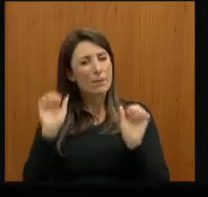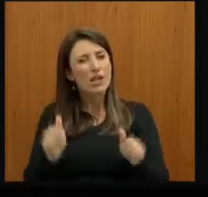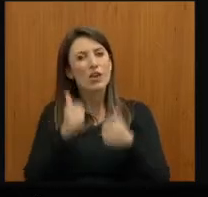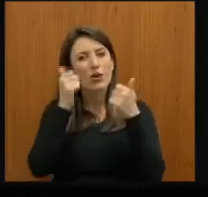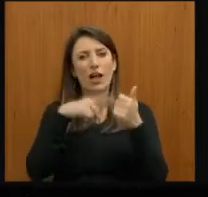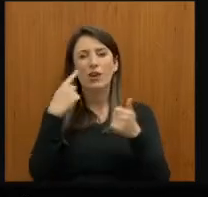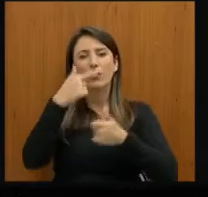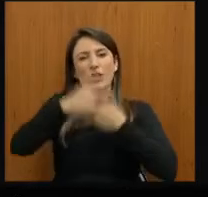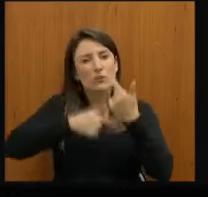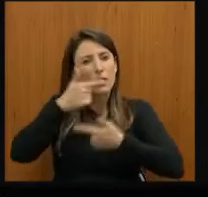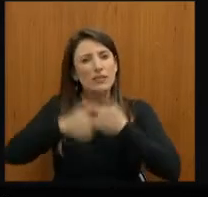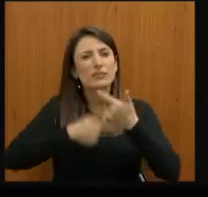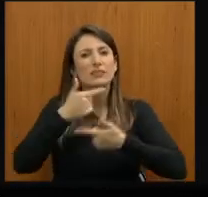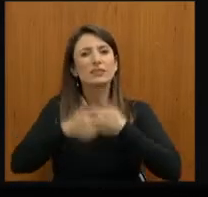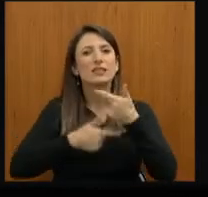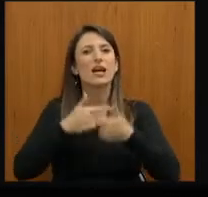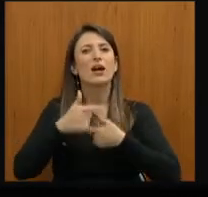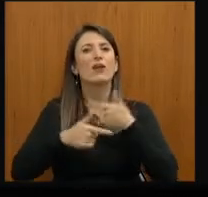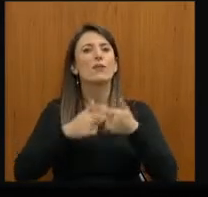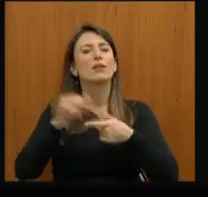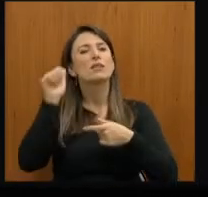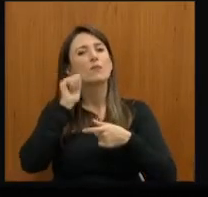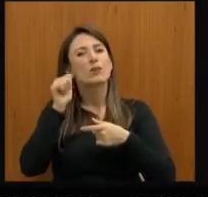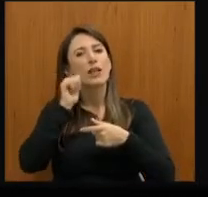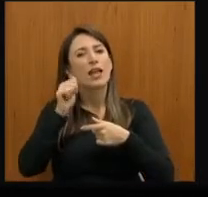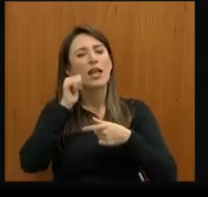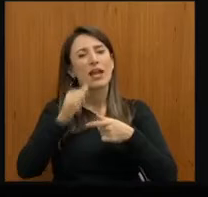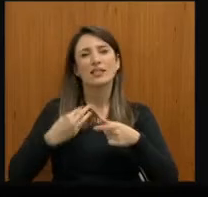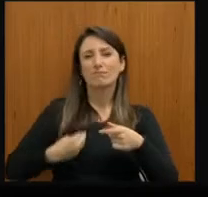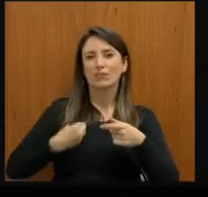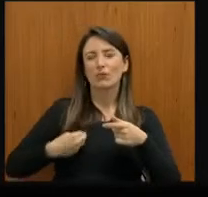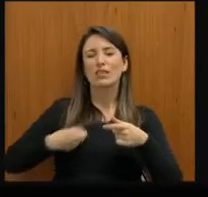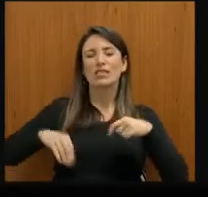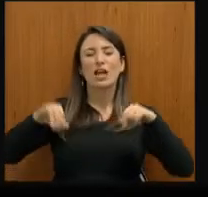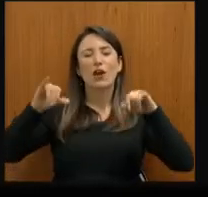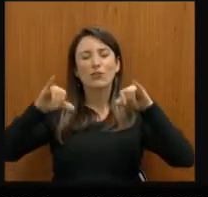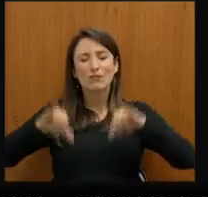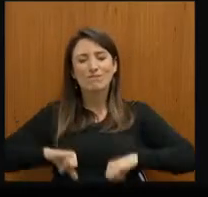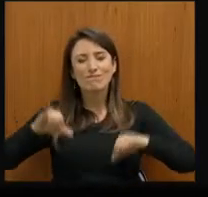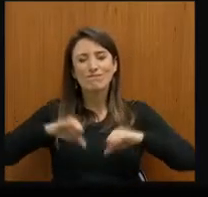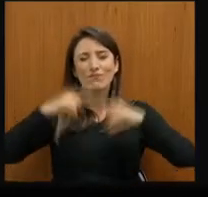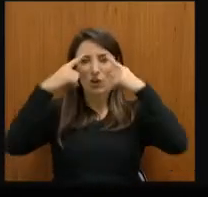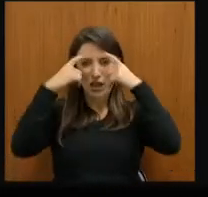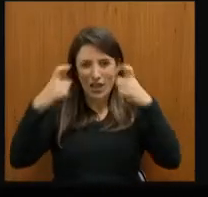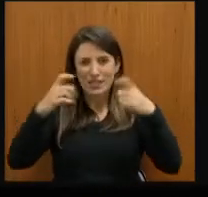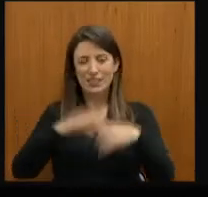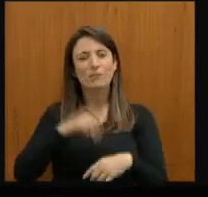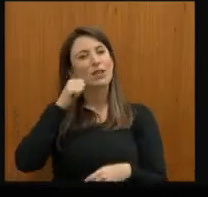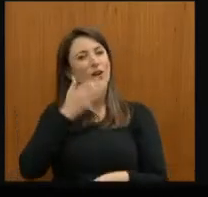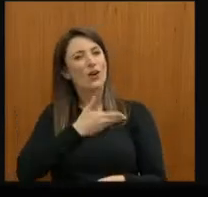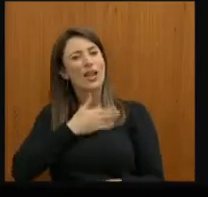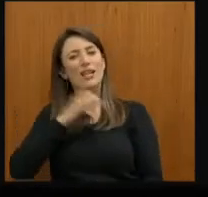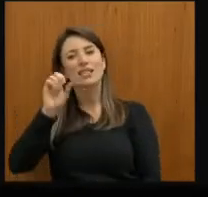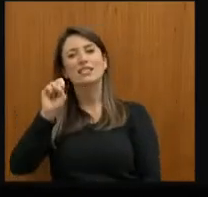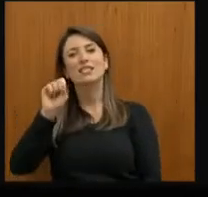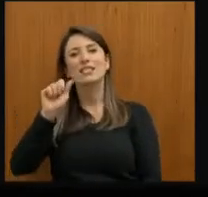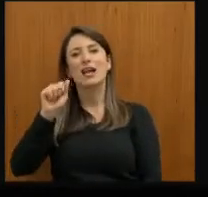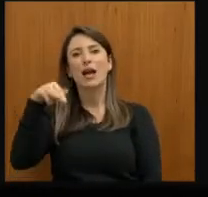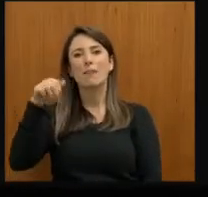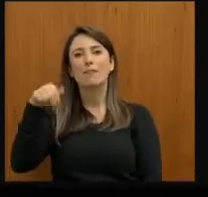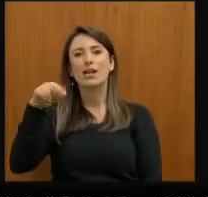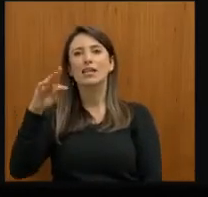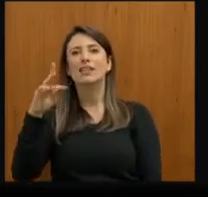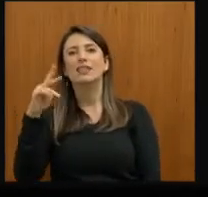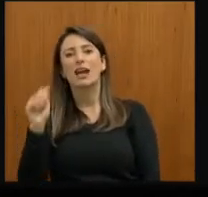nossa cartão é pelas mulheres em situação de violência a minha colega Samantha fica lá por conta dessa situação